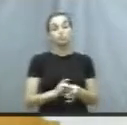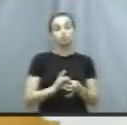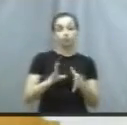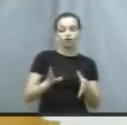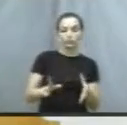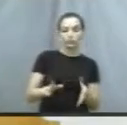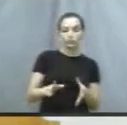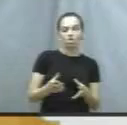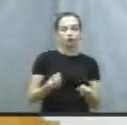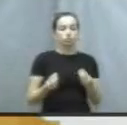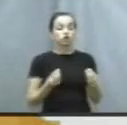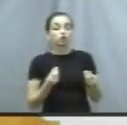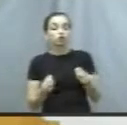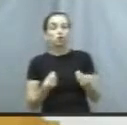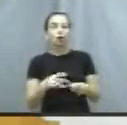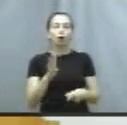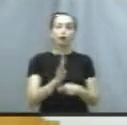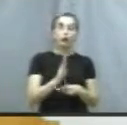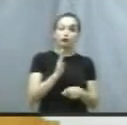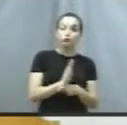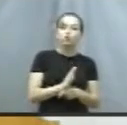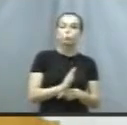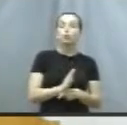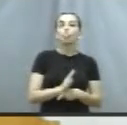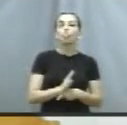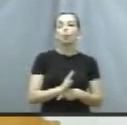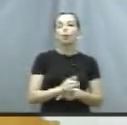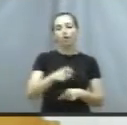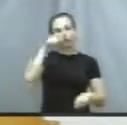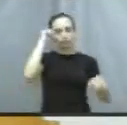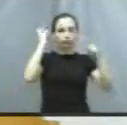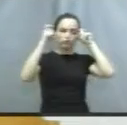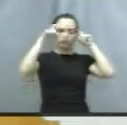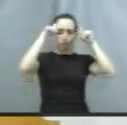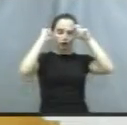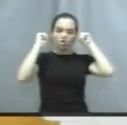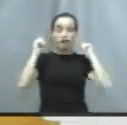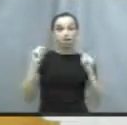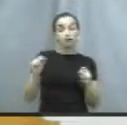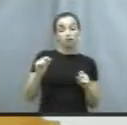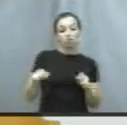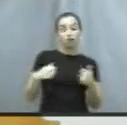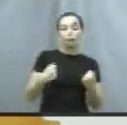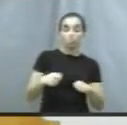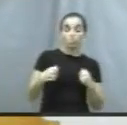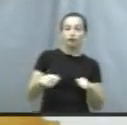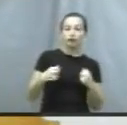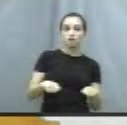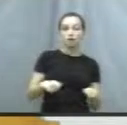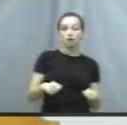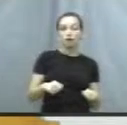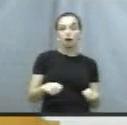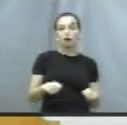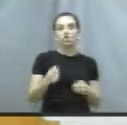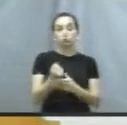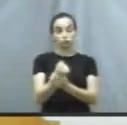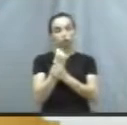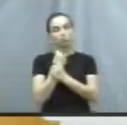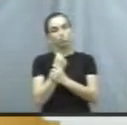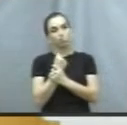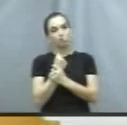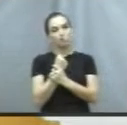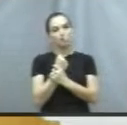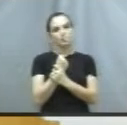são situações que favorecem esse tipo de violência e que, portanto, a gente precisa agir na prevenção. E aí,